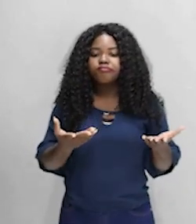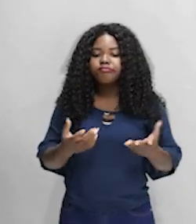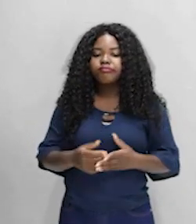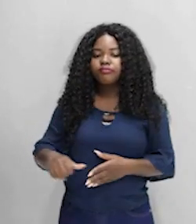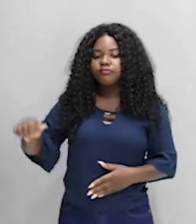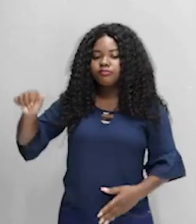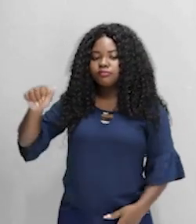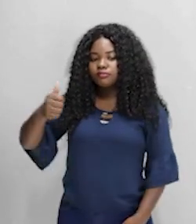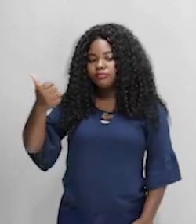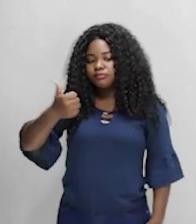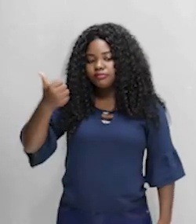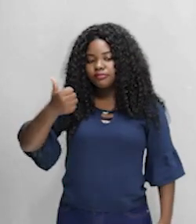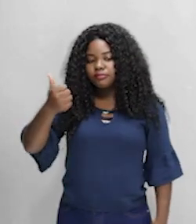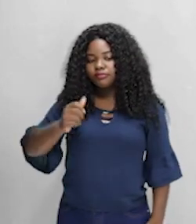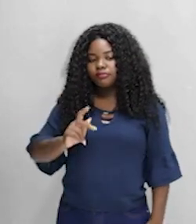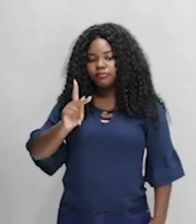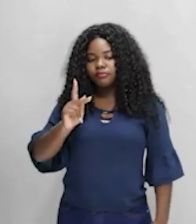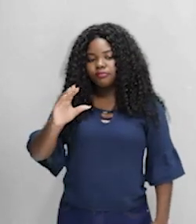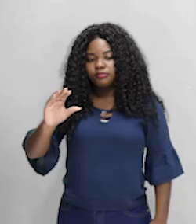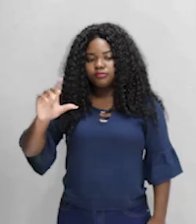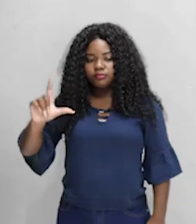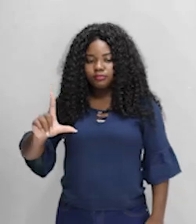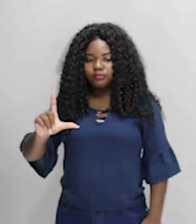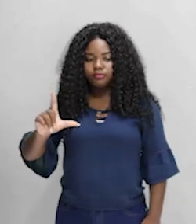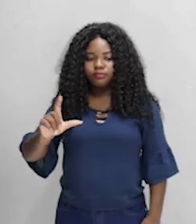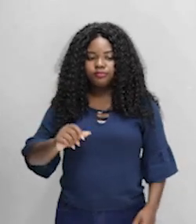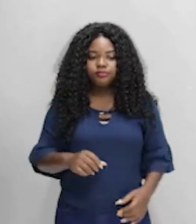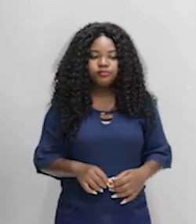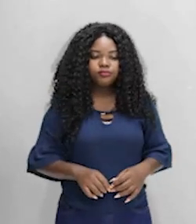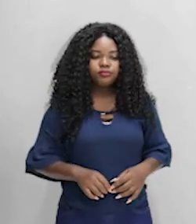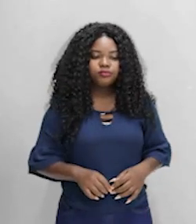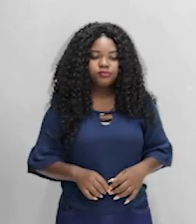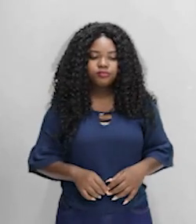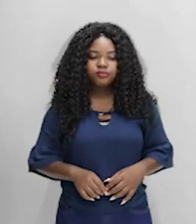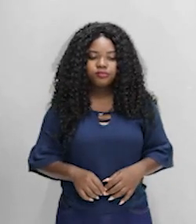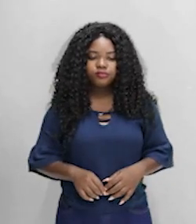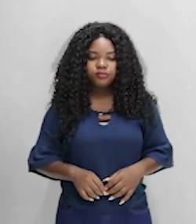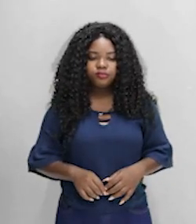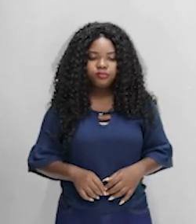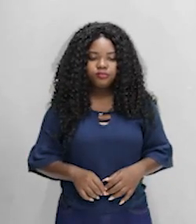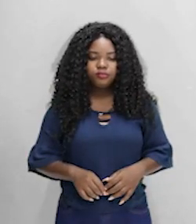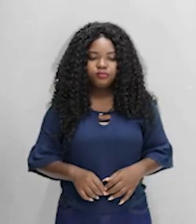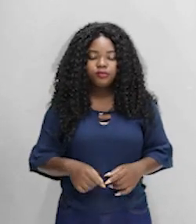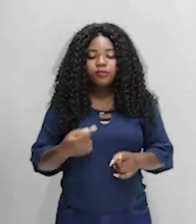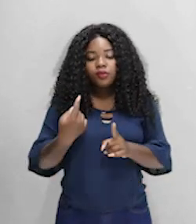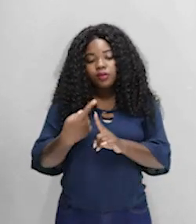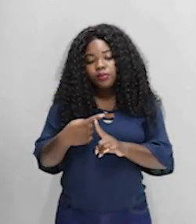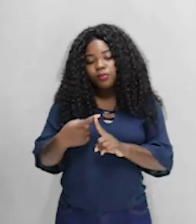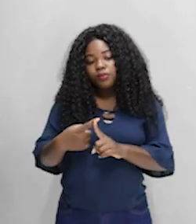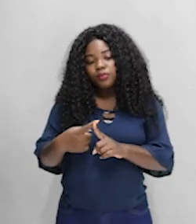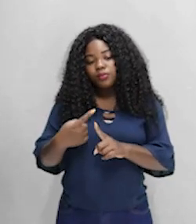1 é o KCl, o cloreto de potássio. Por quê? Porque em presença de fenolftaleína,